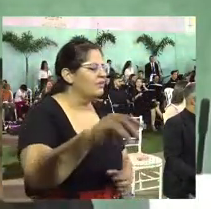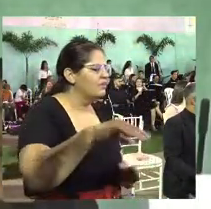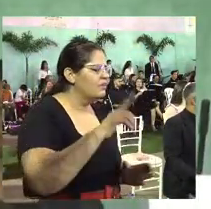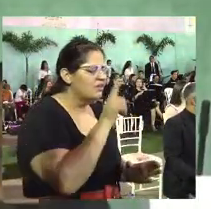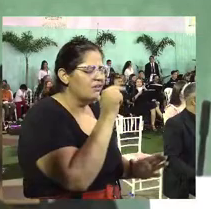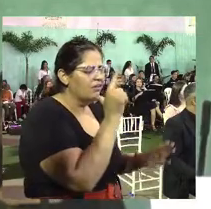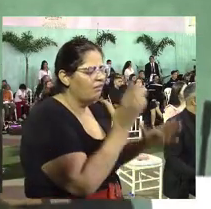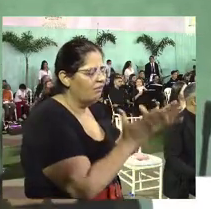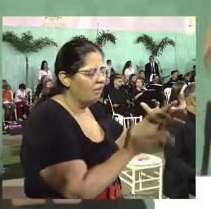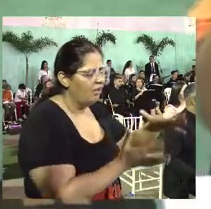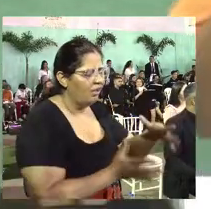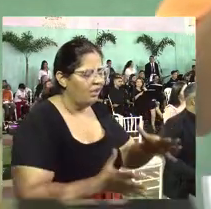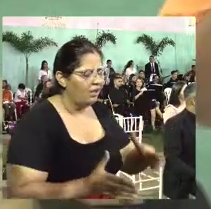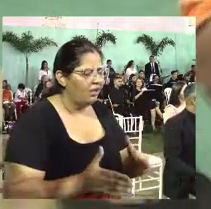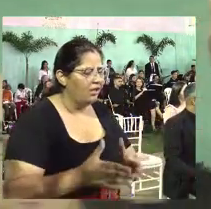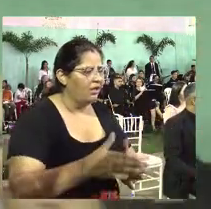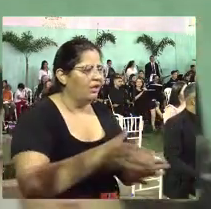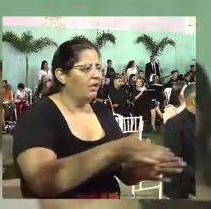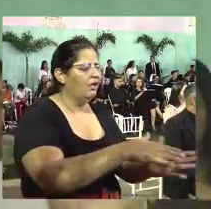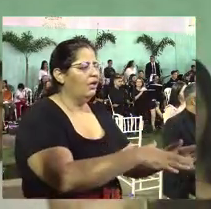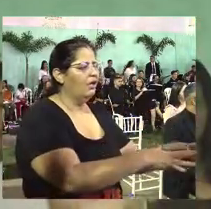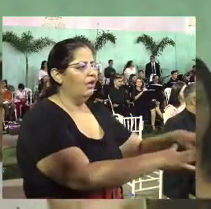do Rio